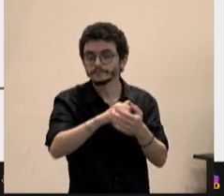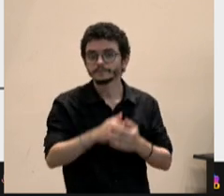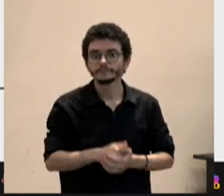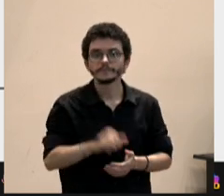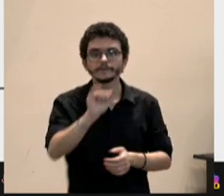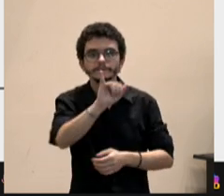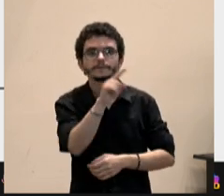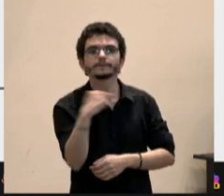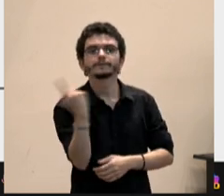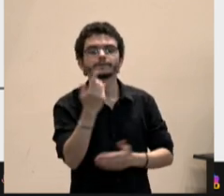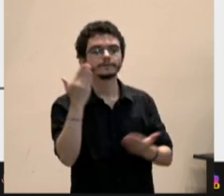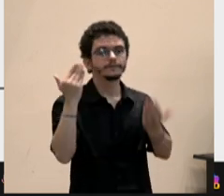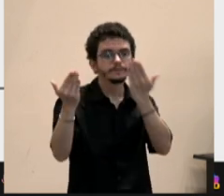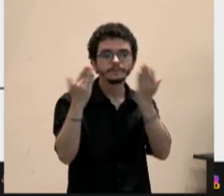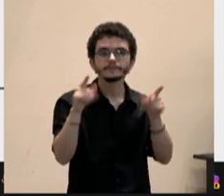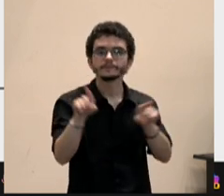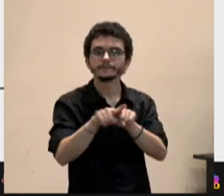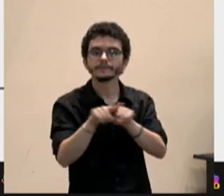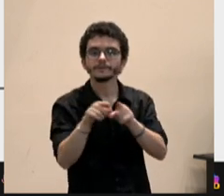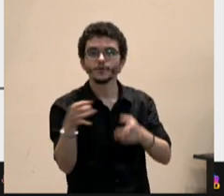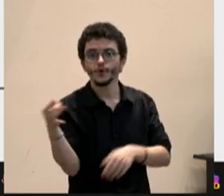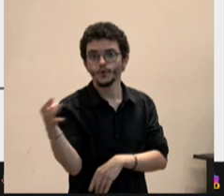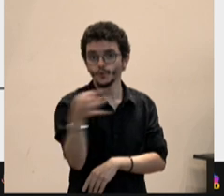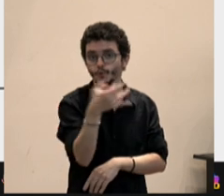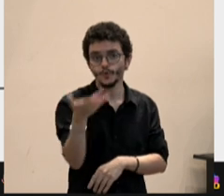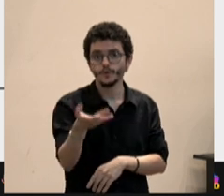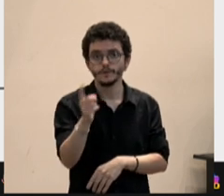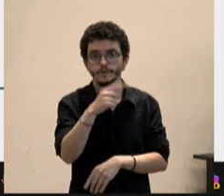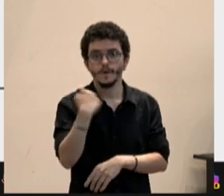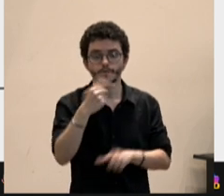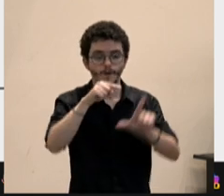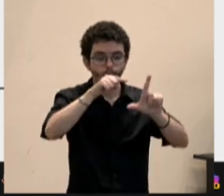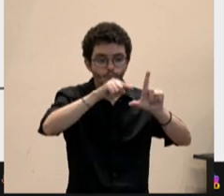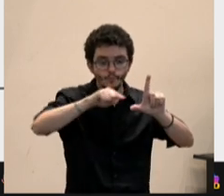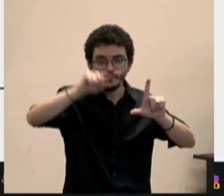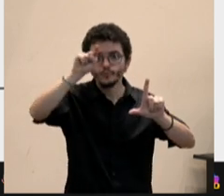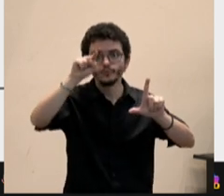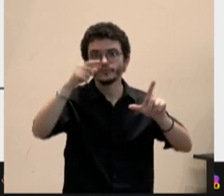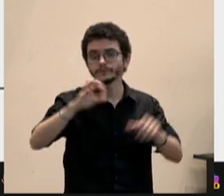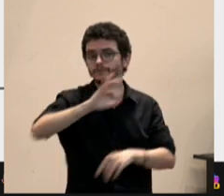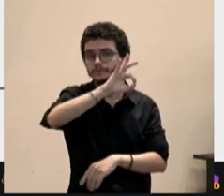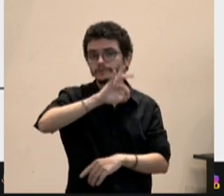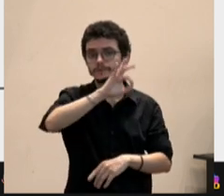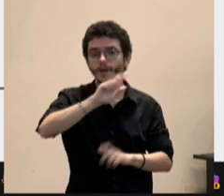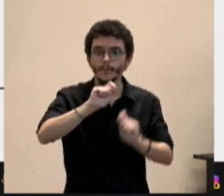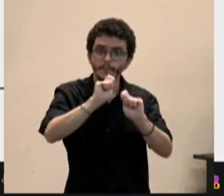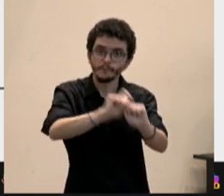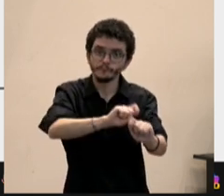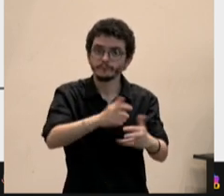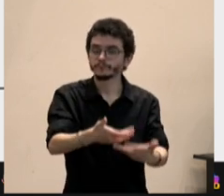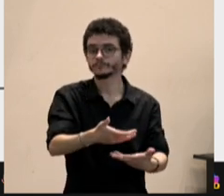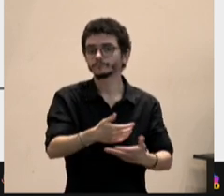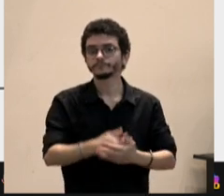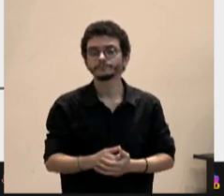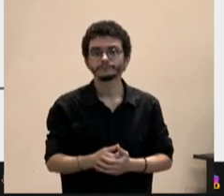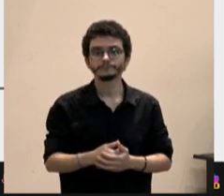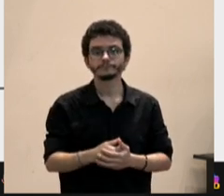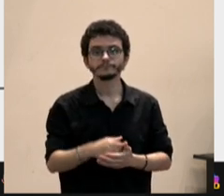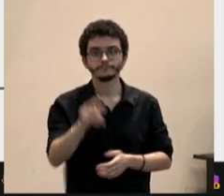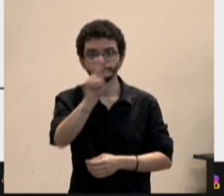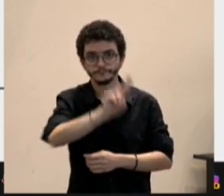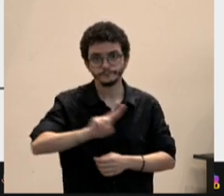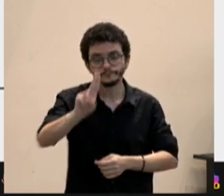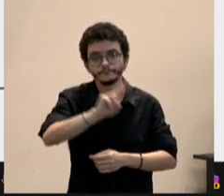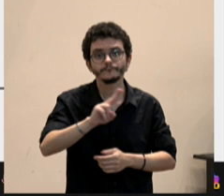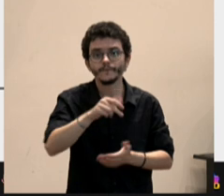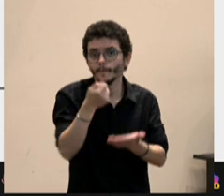gente comparar que, inclusive, com o novo Fundeb, nós aumentamos o percentual possível para utilização na